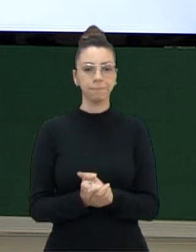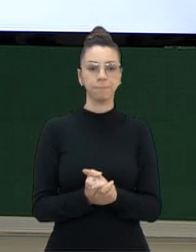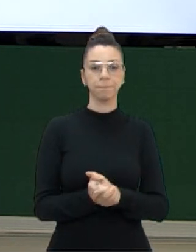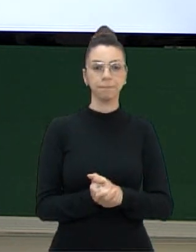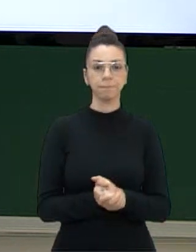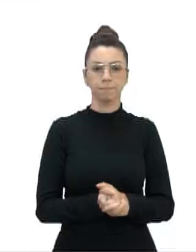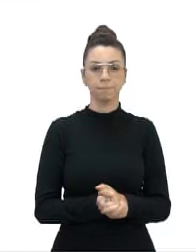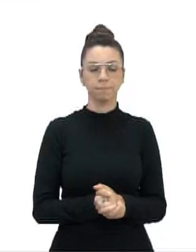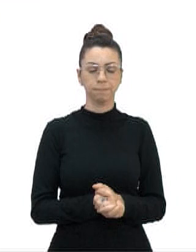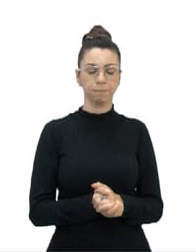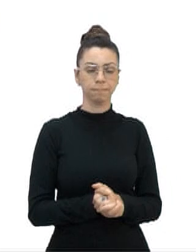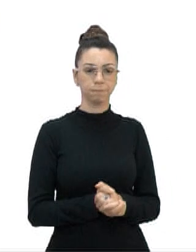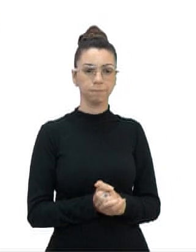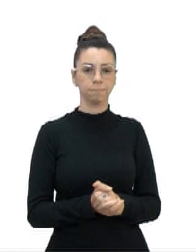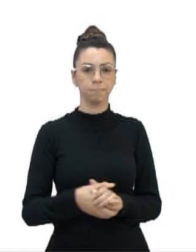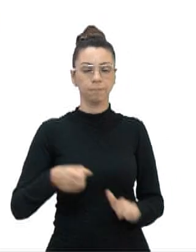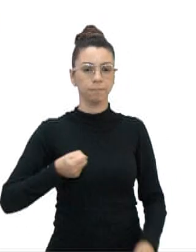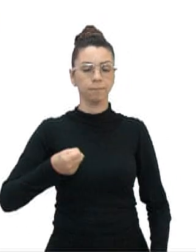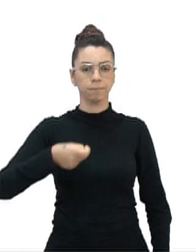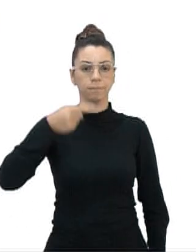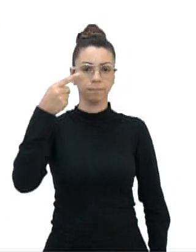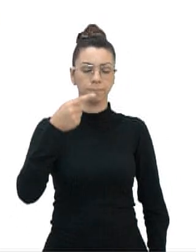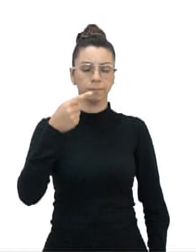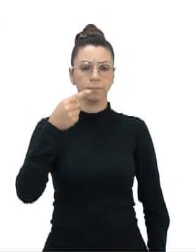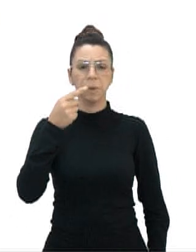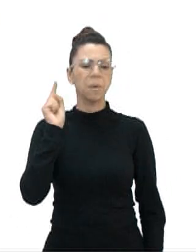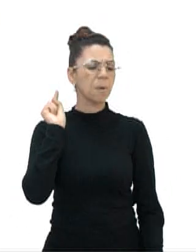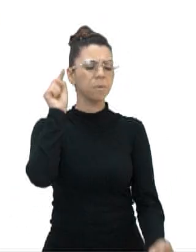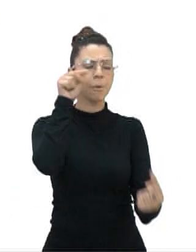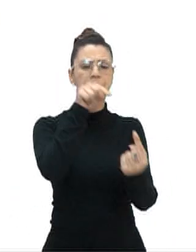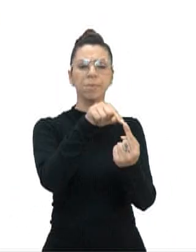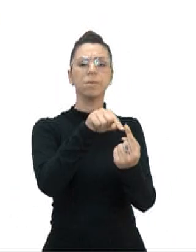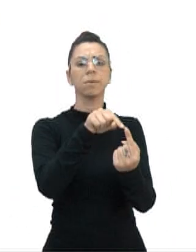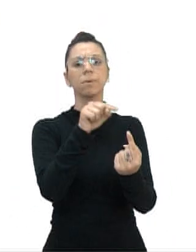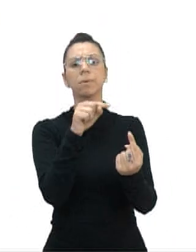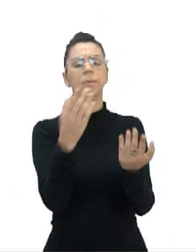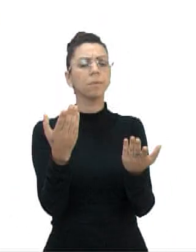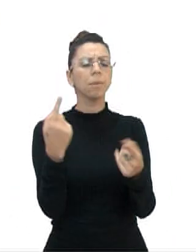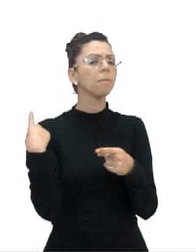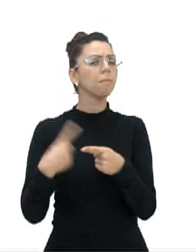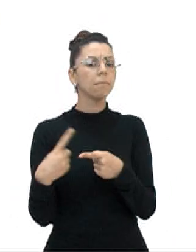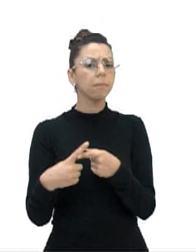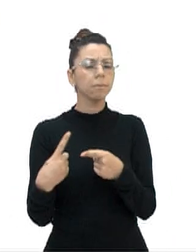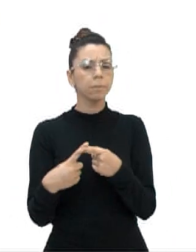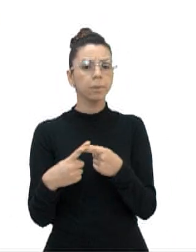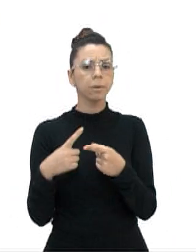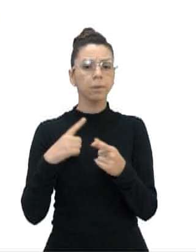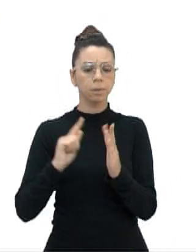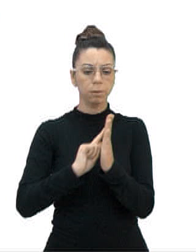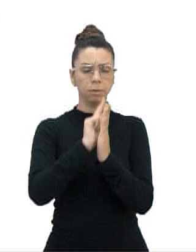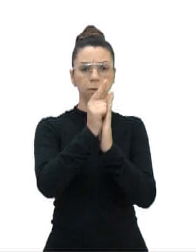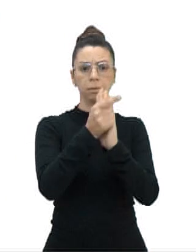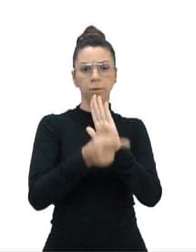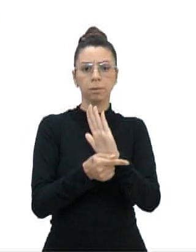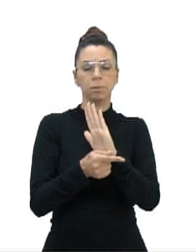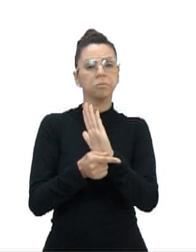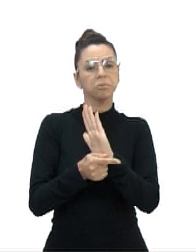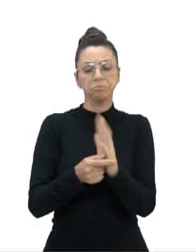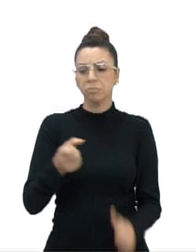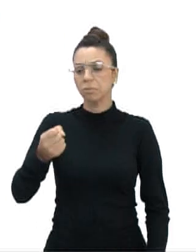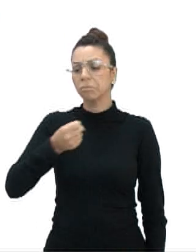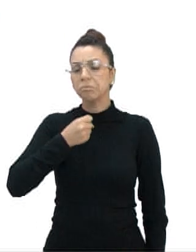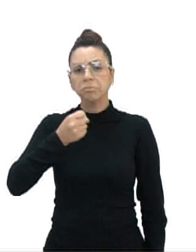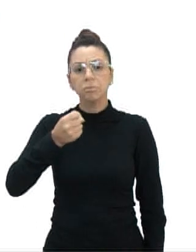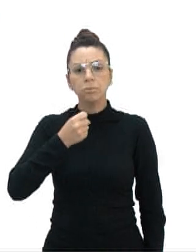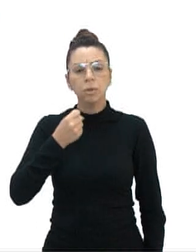que temos. 1. Que finalidade? Qual é o objetivo? Por que existe um gênero chamado reportagem? Qual